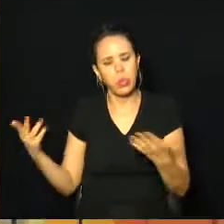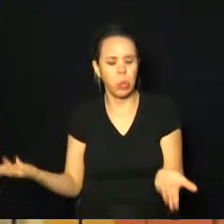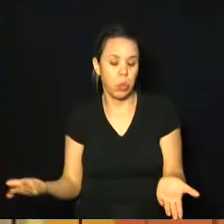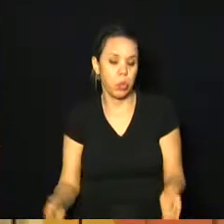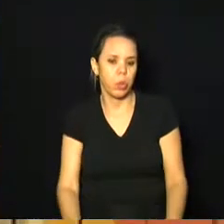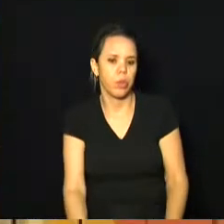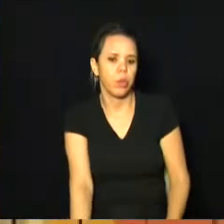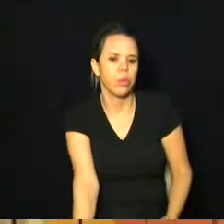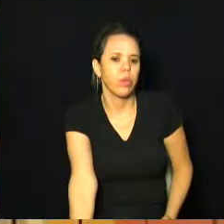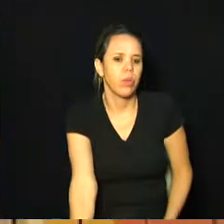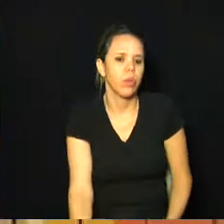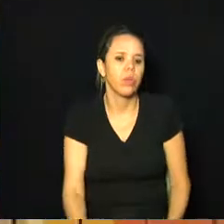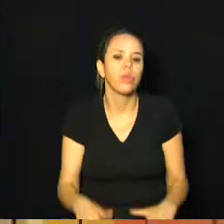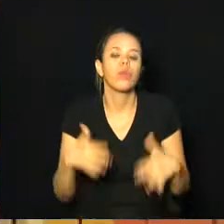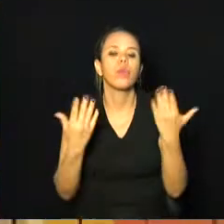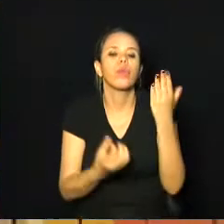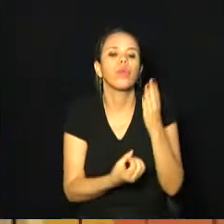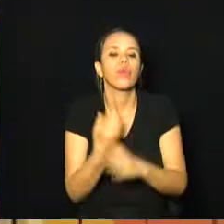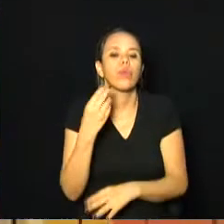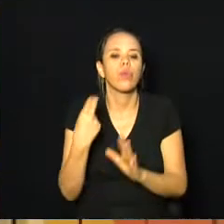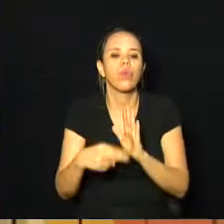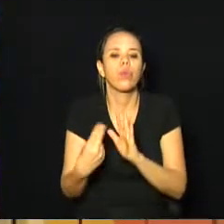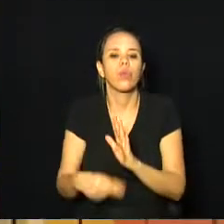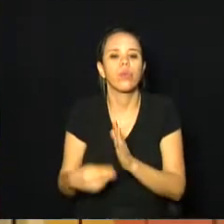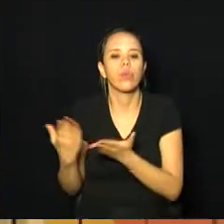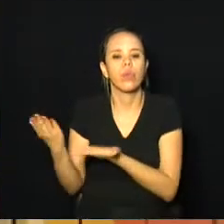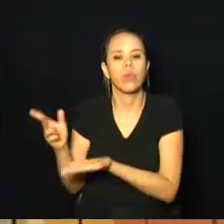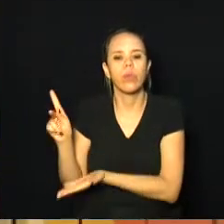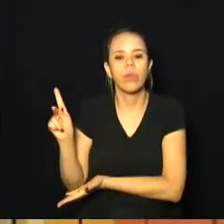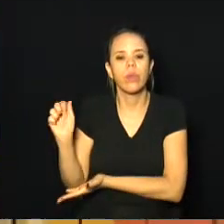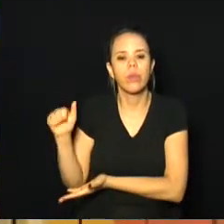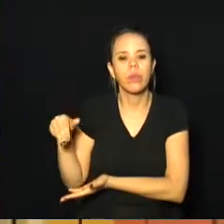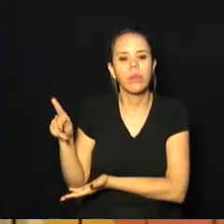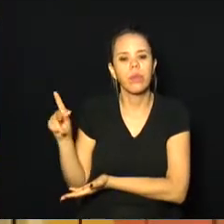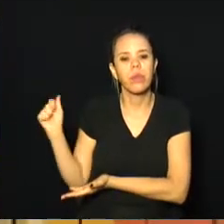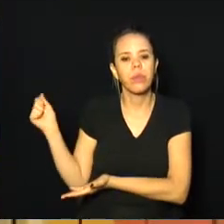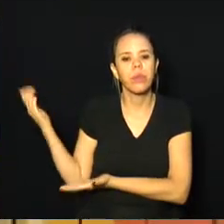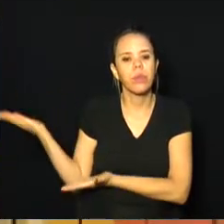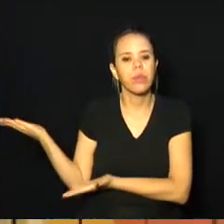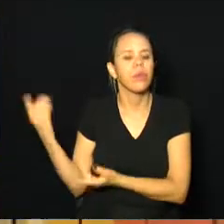Ferreira. Quando que surgiu e por que que você atende por Pampa?